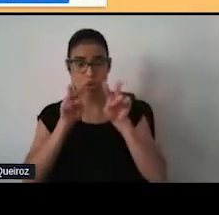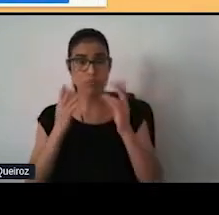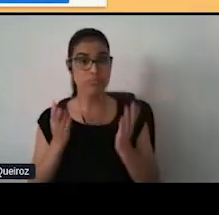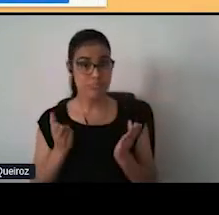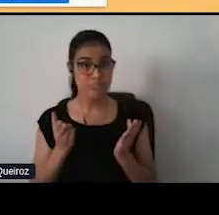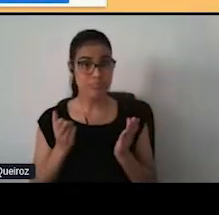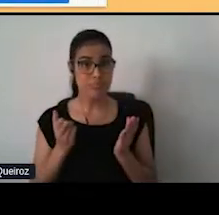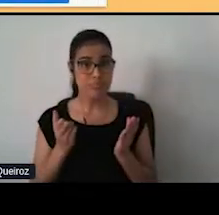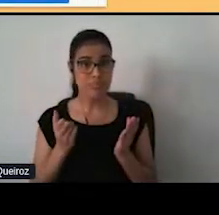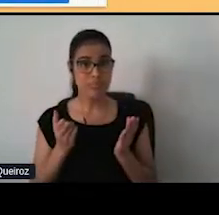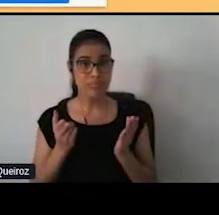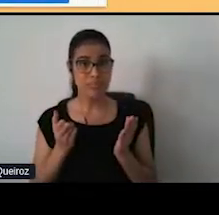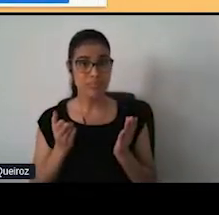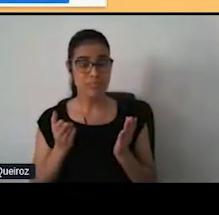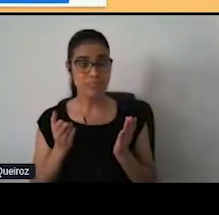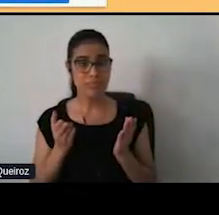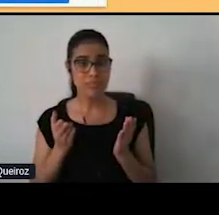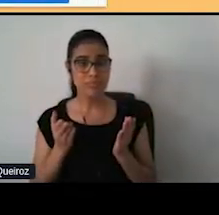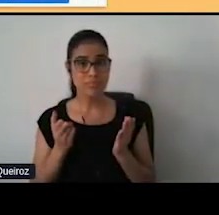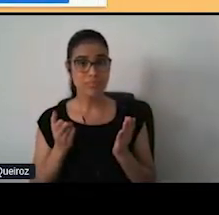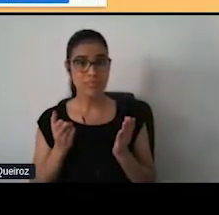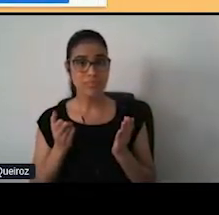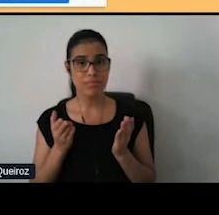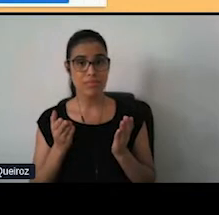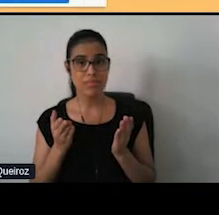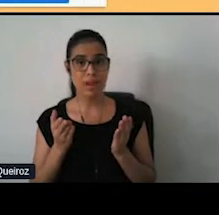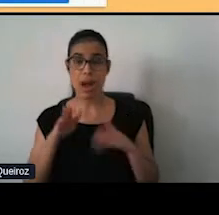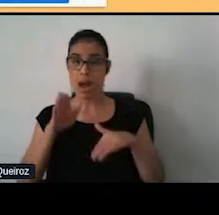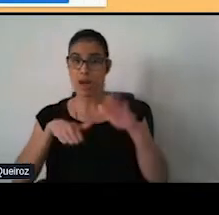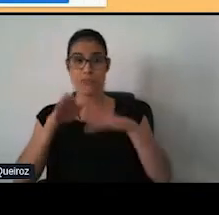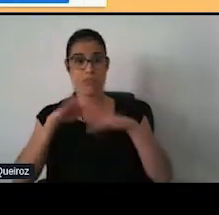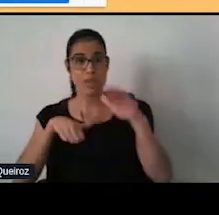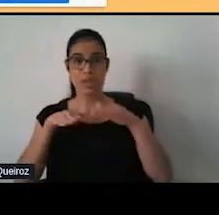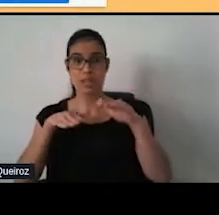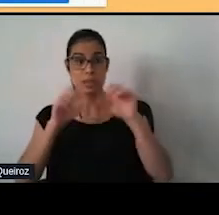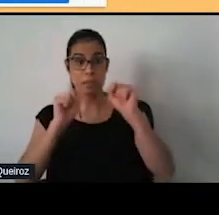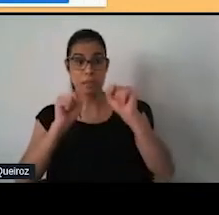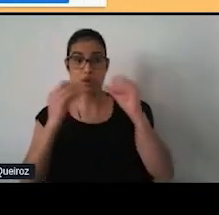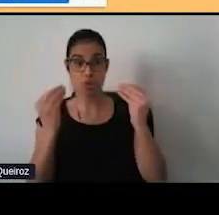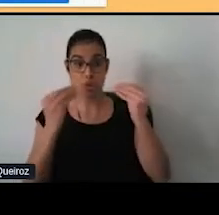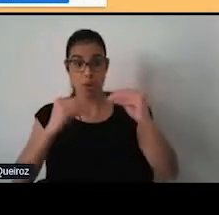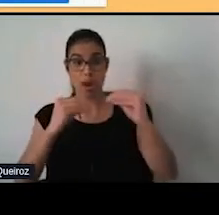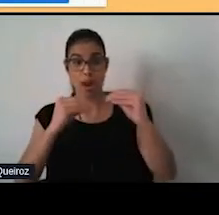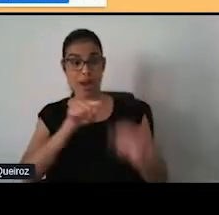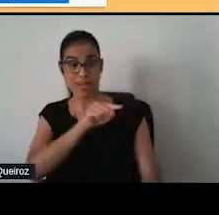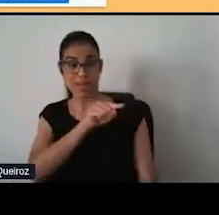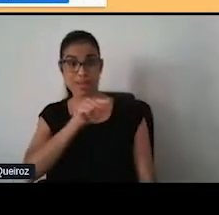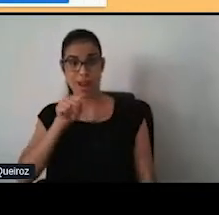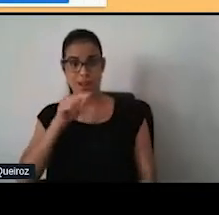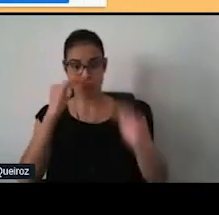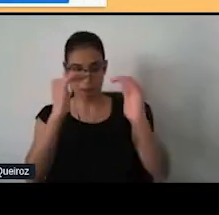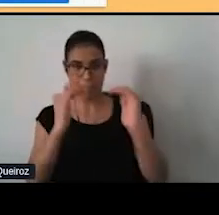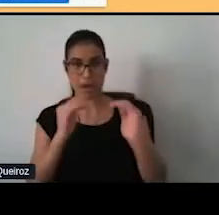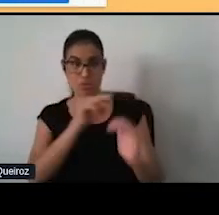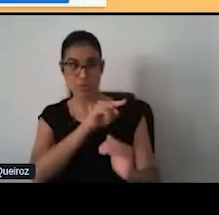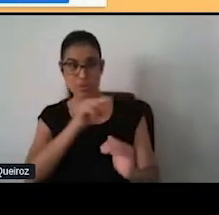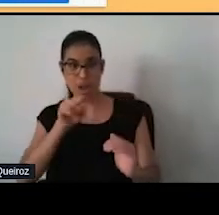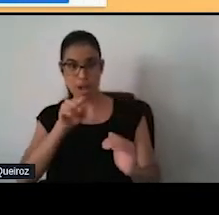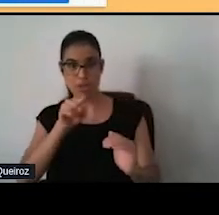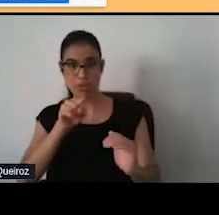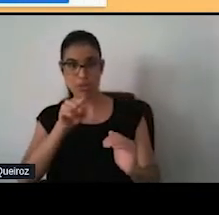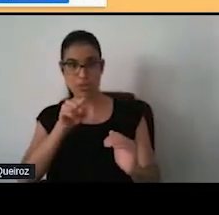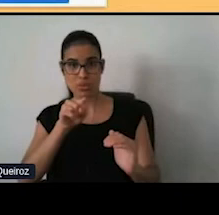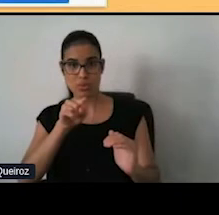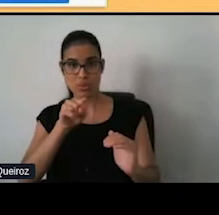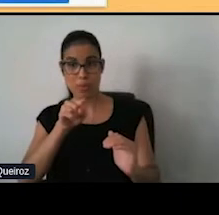Né? Nesse caso, por exemplo, seria ideal, de repente, botar um traço abaixo, né? Do link para deixar claro para o